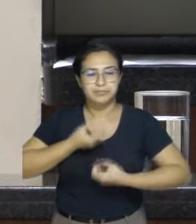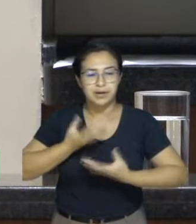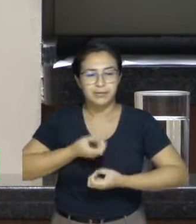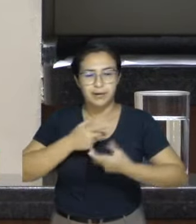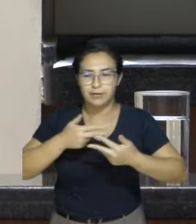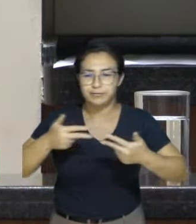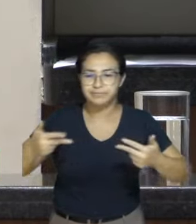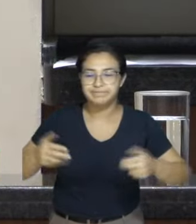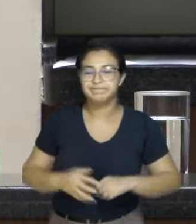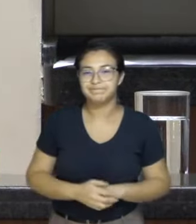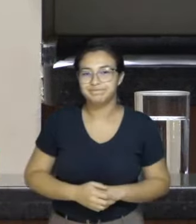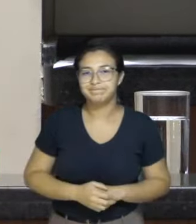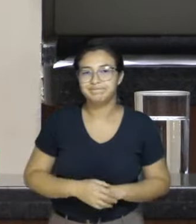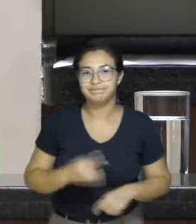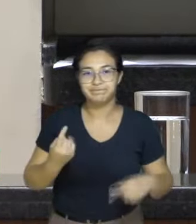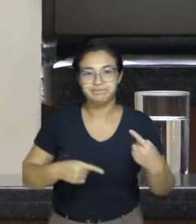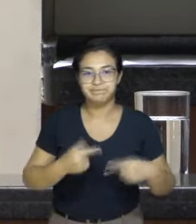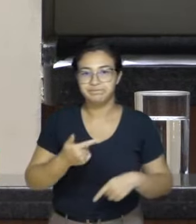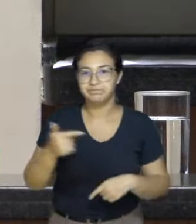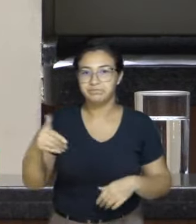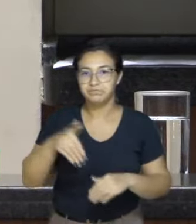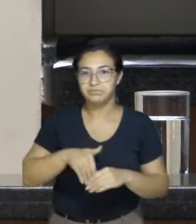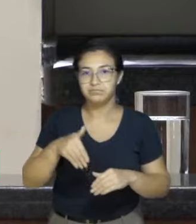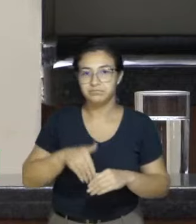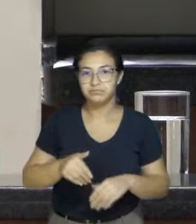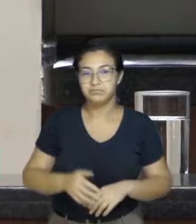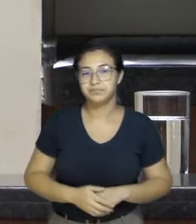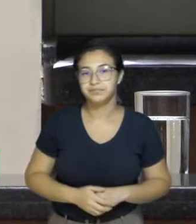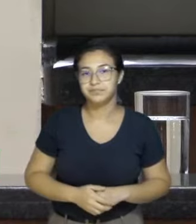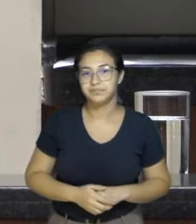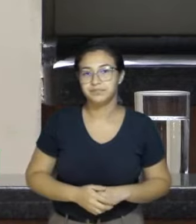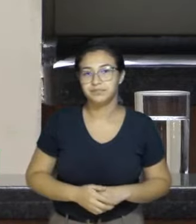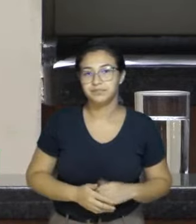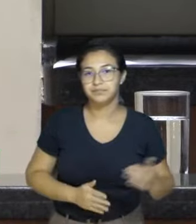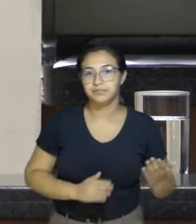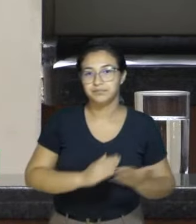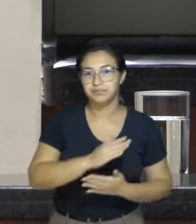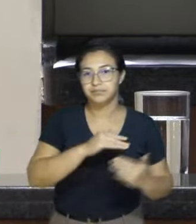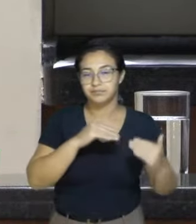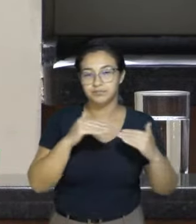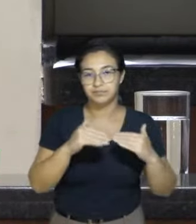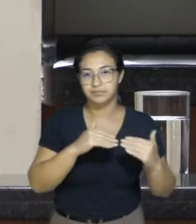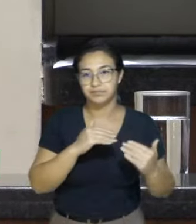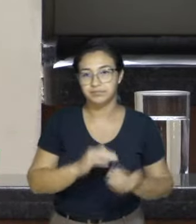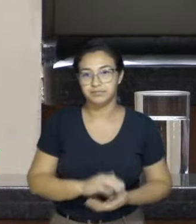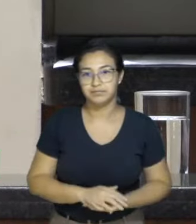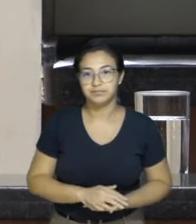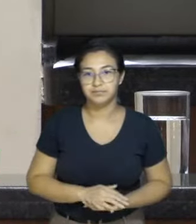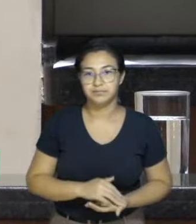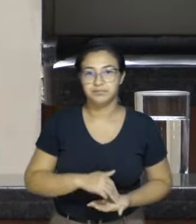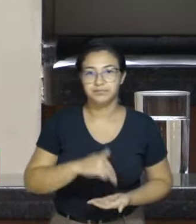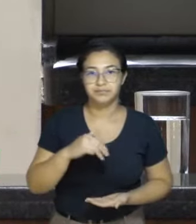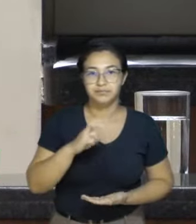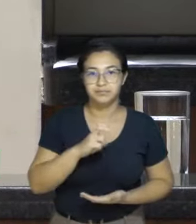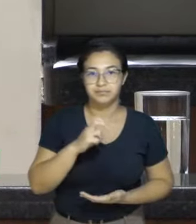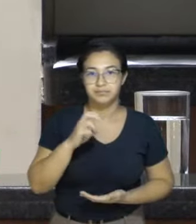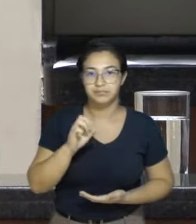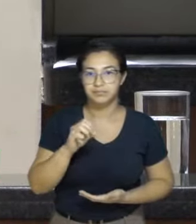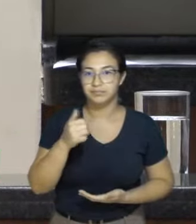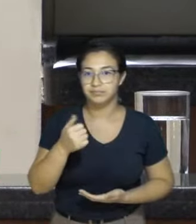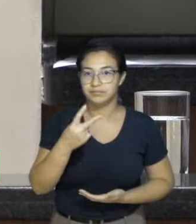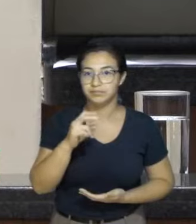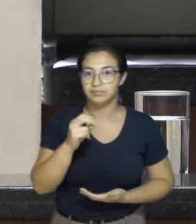Não havendo quem queira discutir, em votação, deputados que aprovam, permaneçam como se encontra. Aprovado por unanimidade. Moção 501/2023,